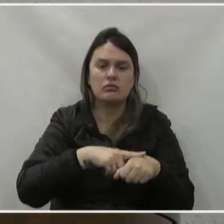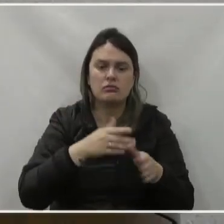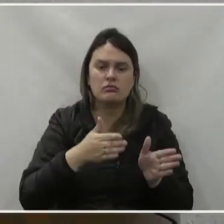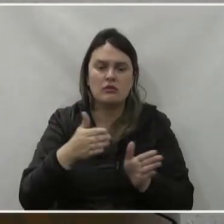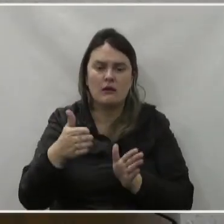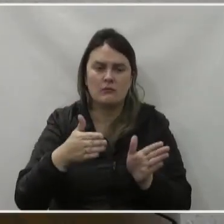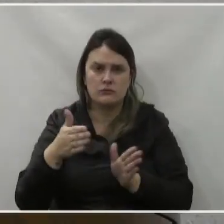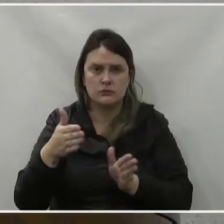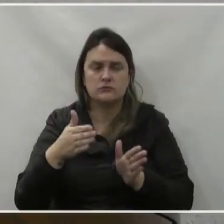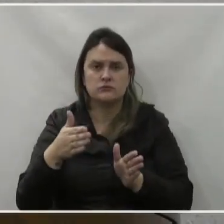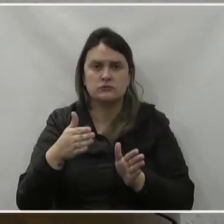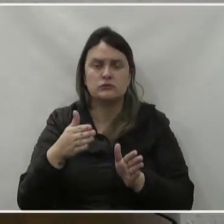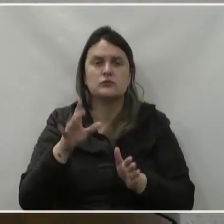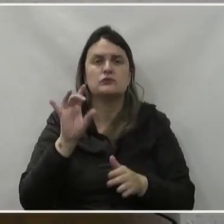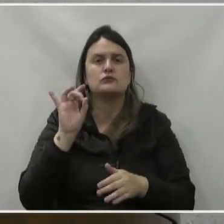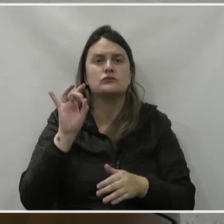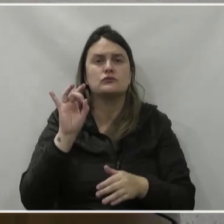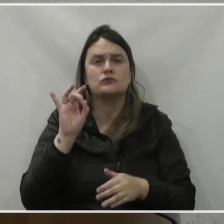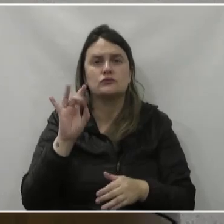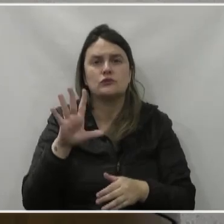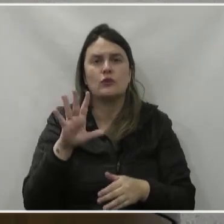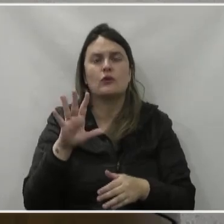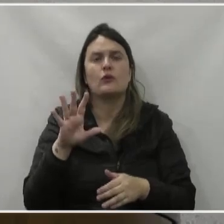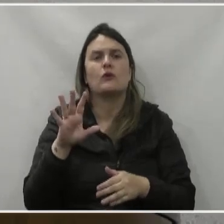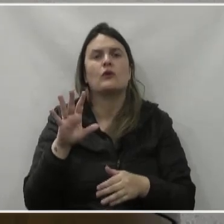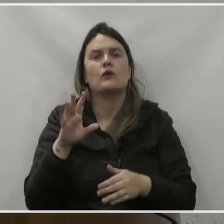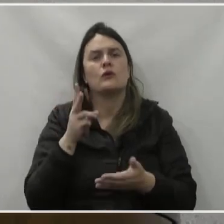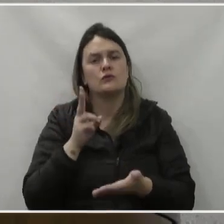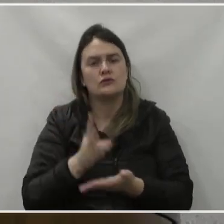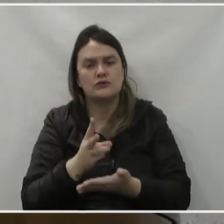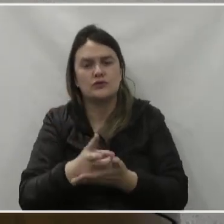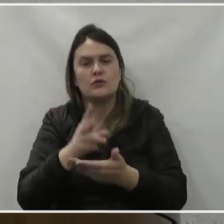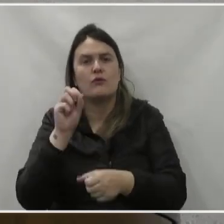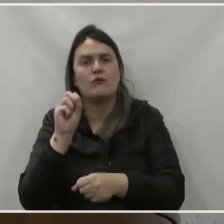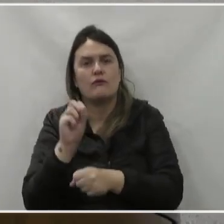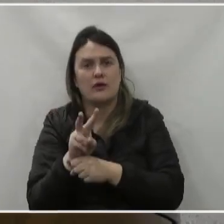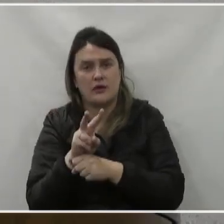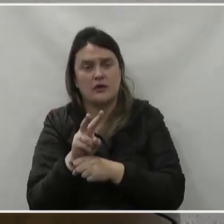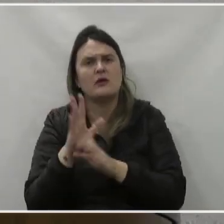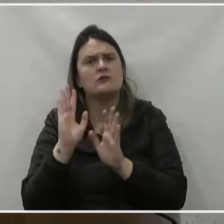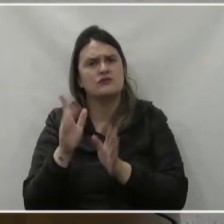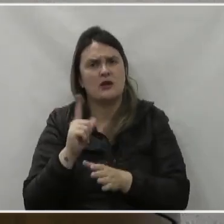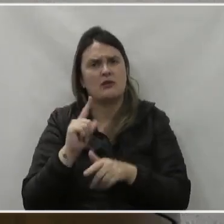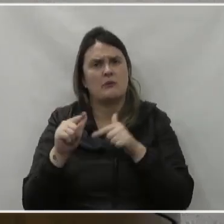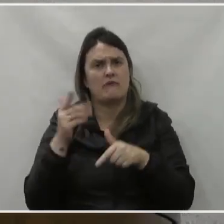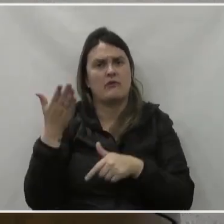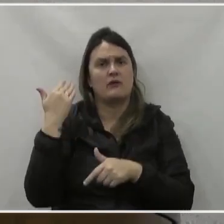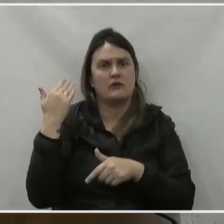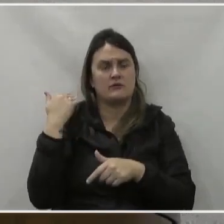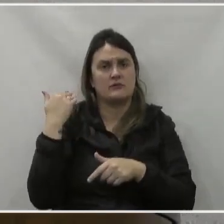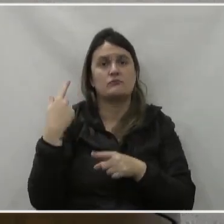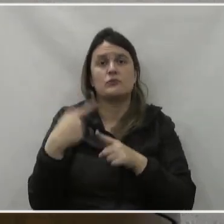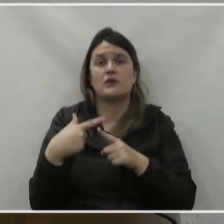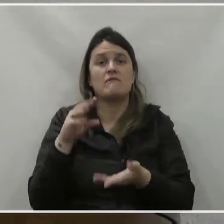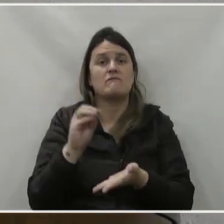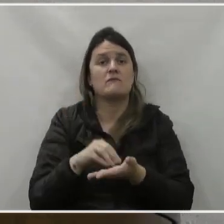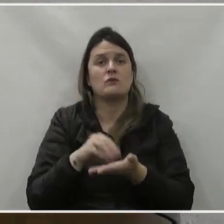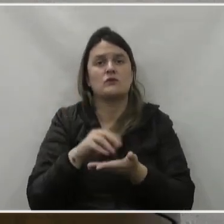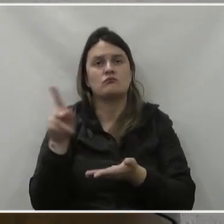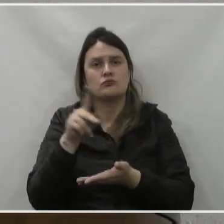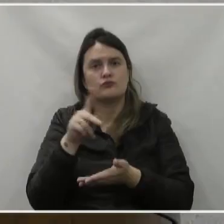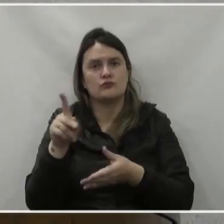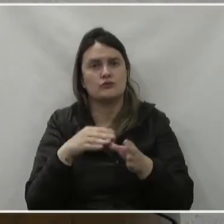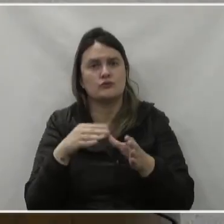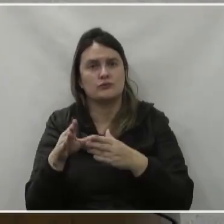dobra. Apenas continuaram na vaga que já ocupavam, por falta de professor